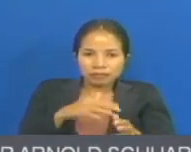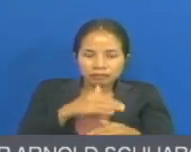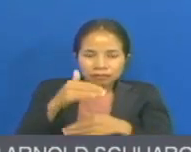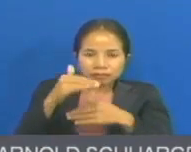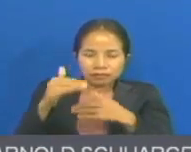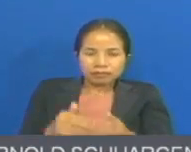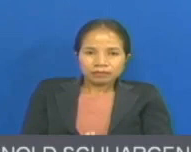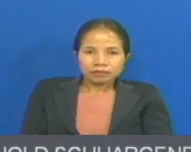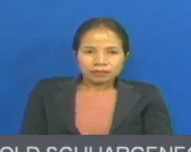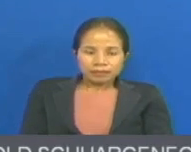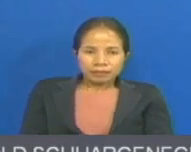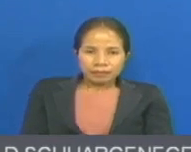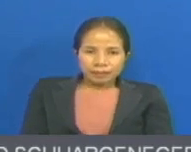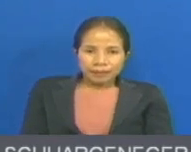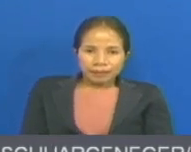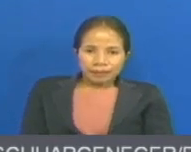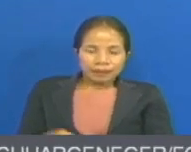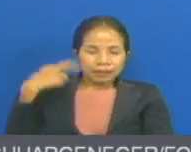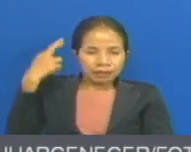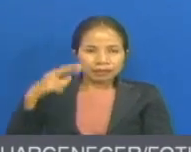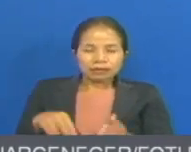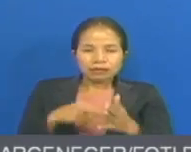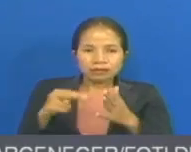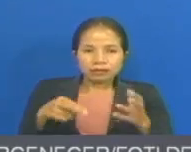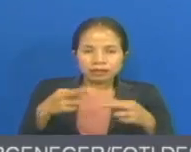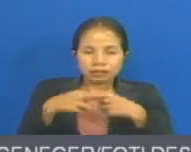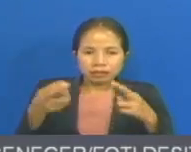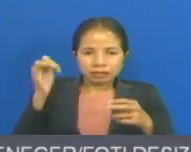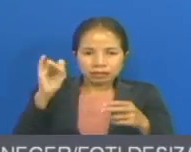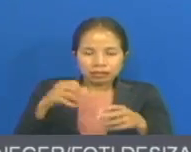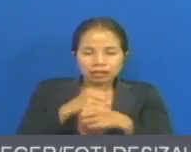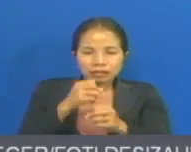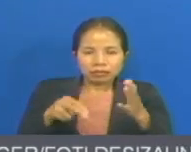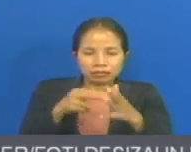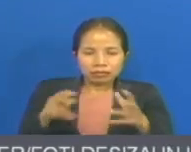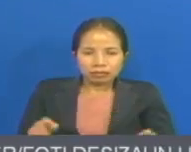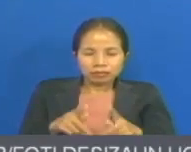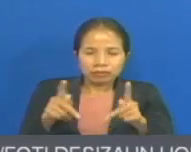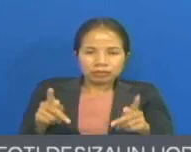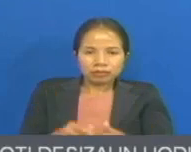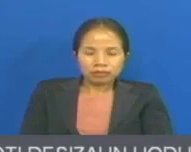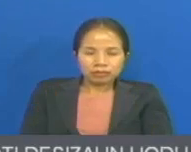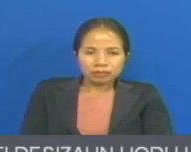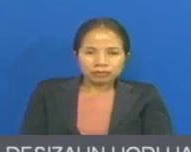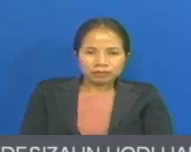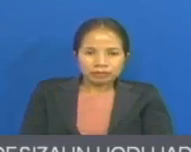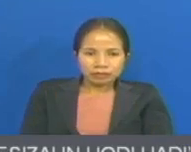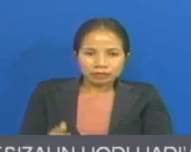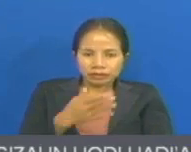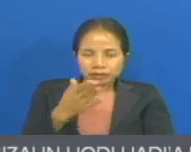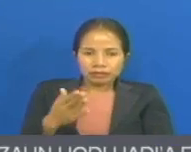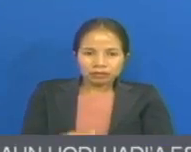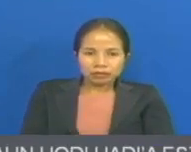no mecanismo a cobertura e a salão redação cira, então aí te produz notícia para o público. Itu waktu saya lorong